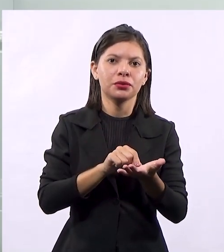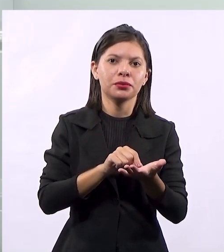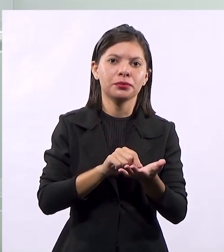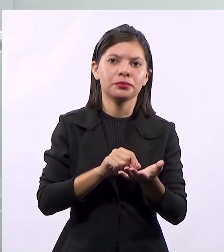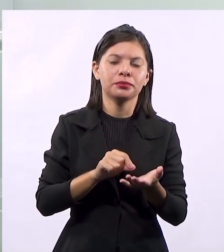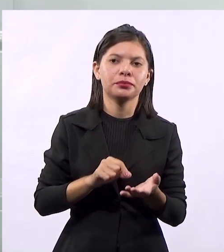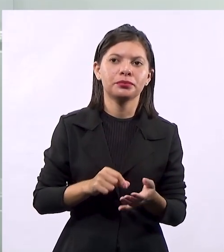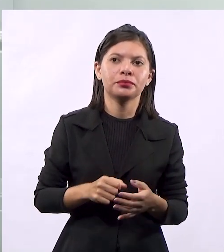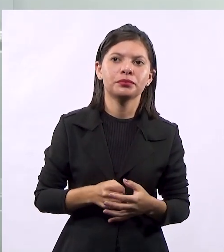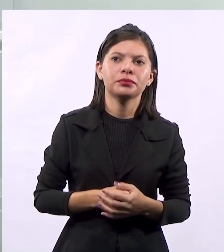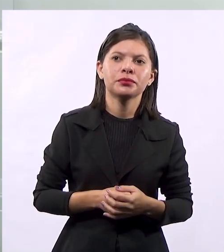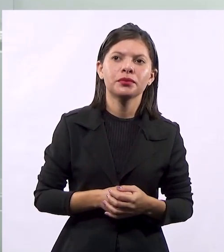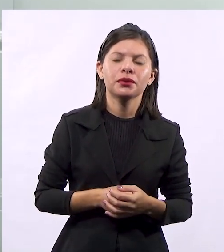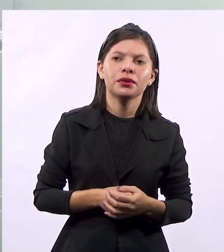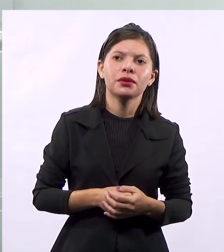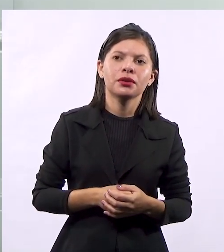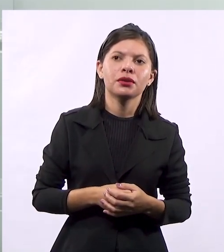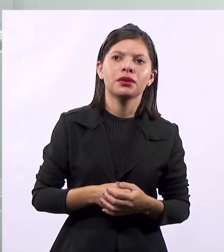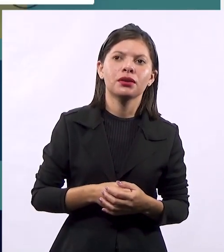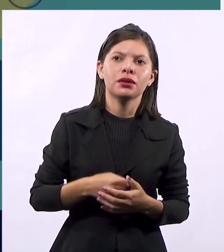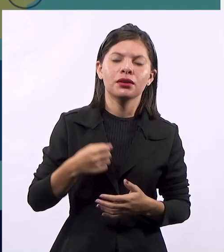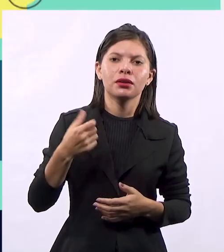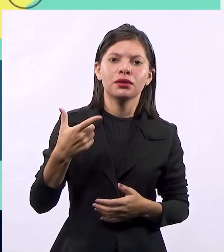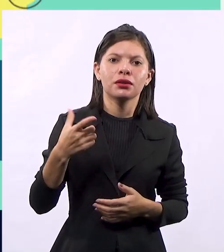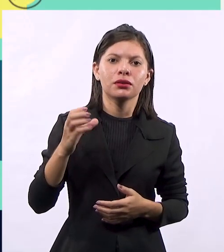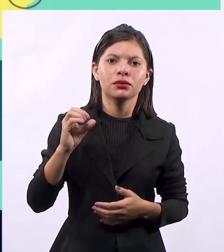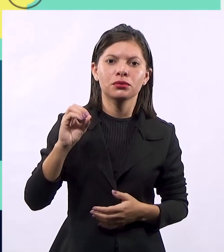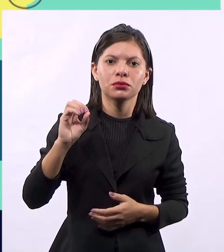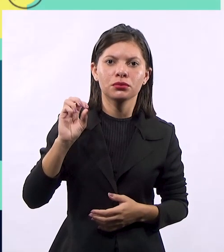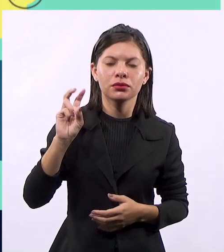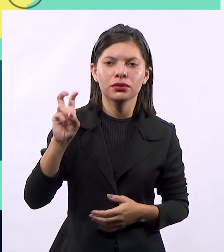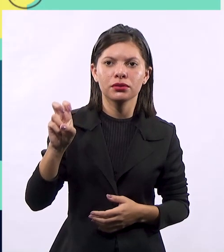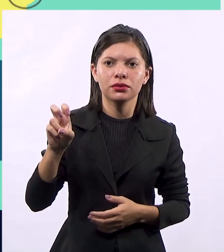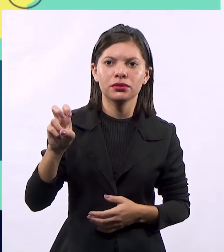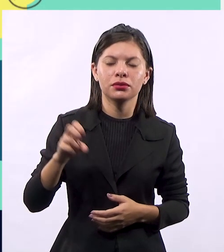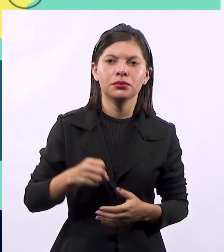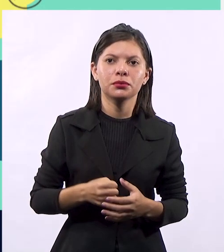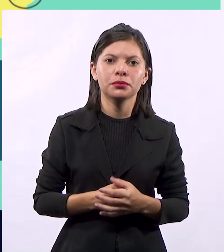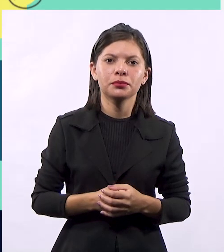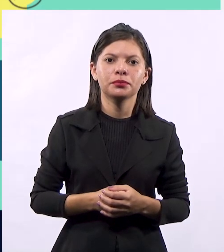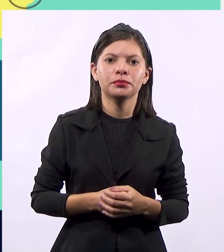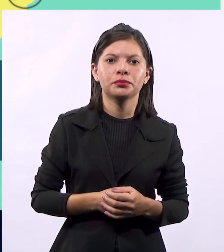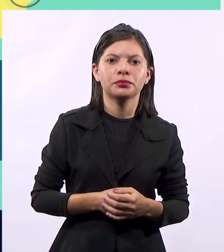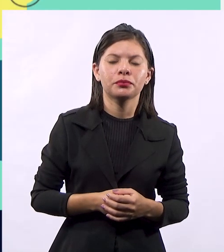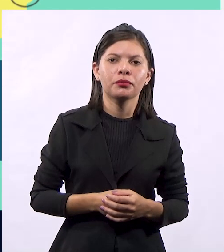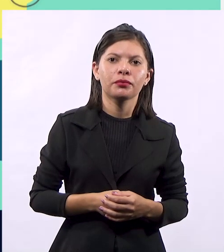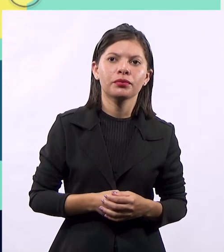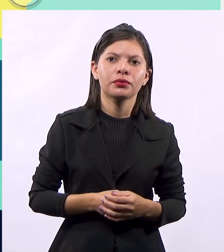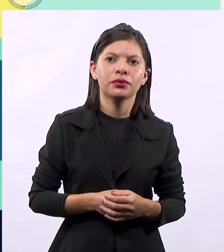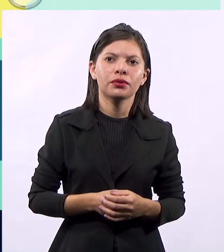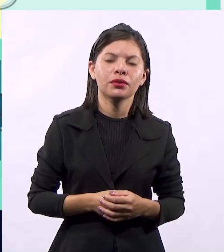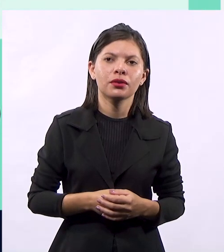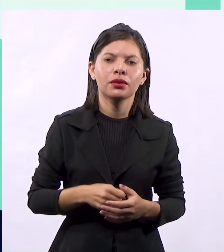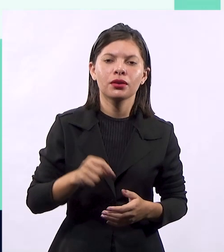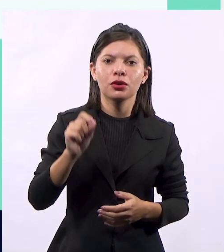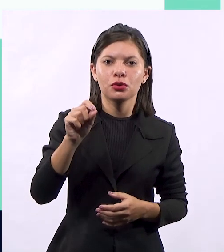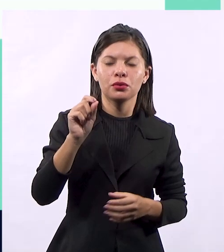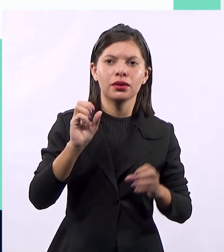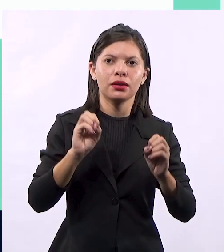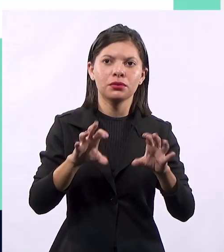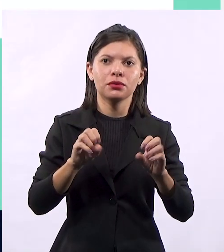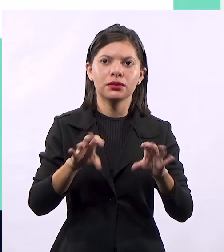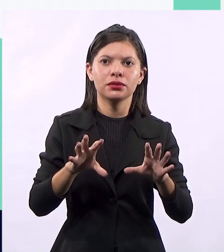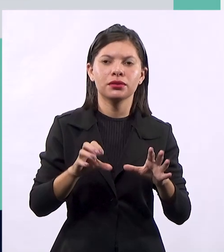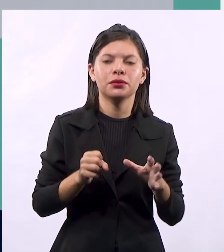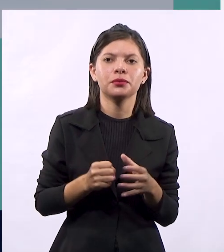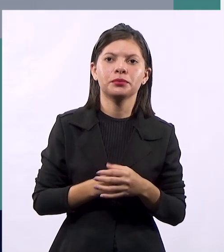que a educação vai aparecer. Depois, na Constituição Federal, eu tenho o artigo... Opa!